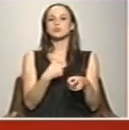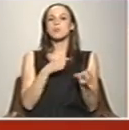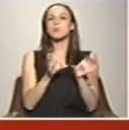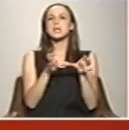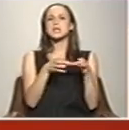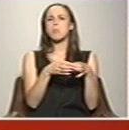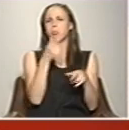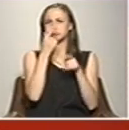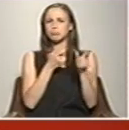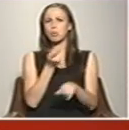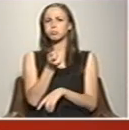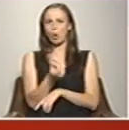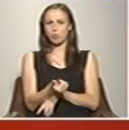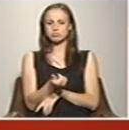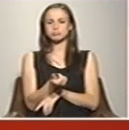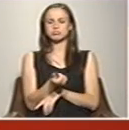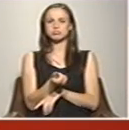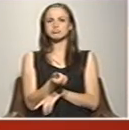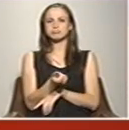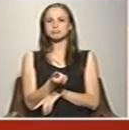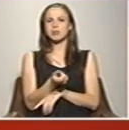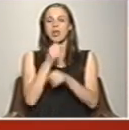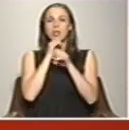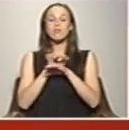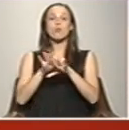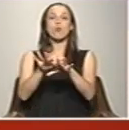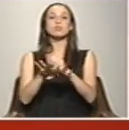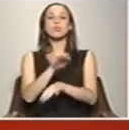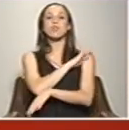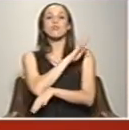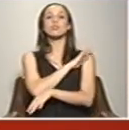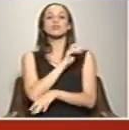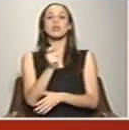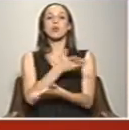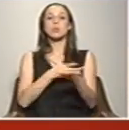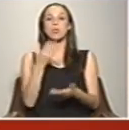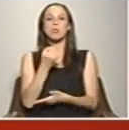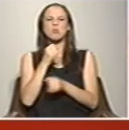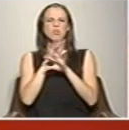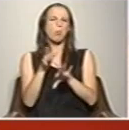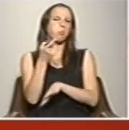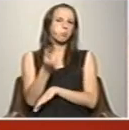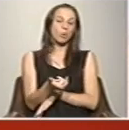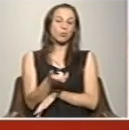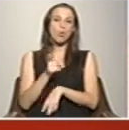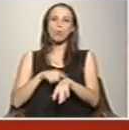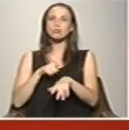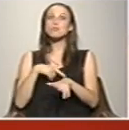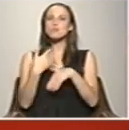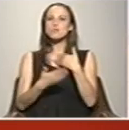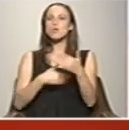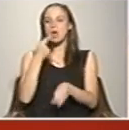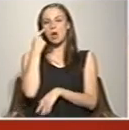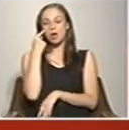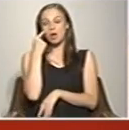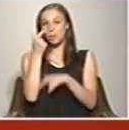muito pequena, não tínhamos uma grande divulgação em termos de Faculdade de Economia do Porto. Com o passar do tempo isso foi evoluindo, as pessoas começaram